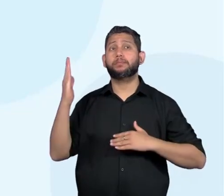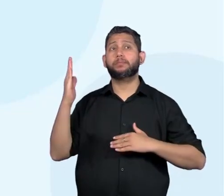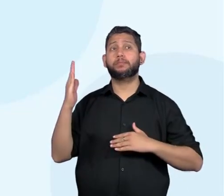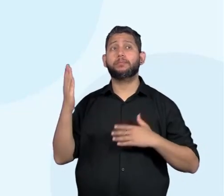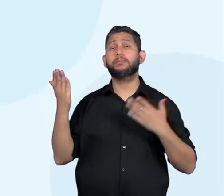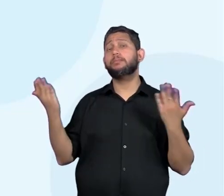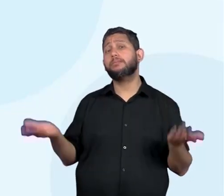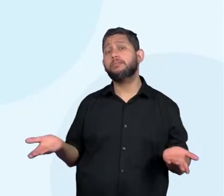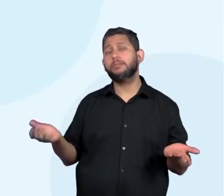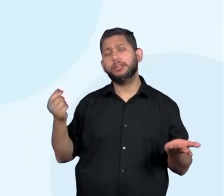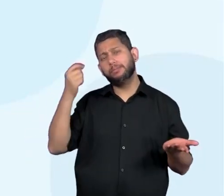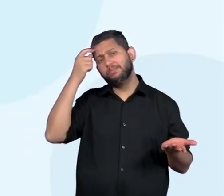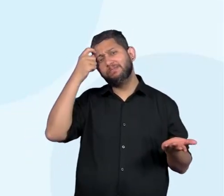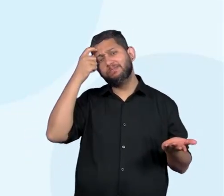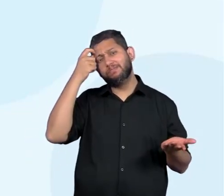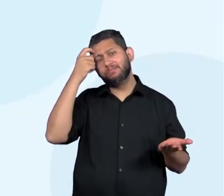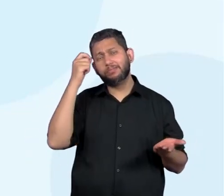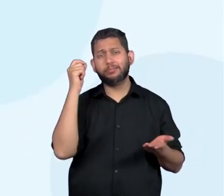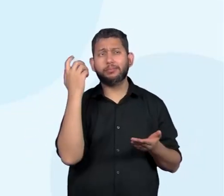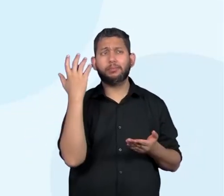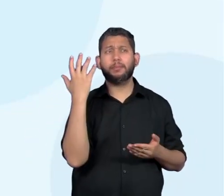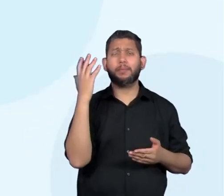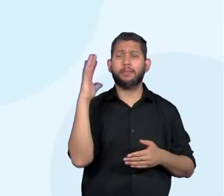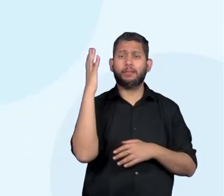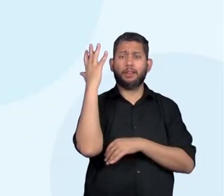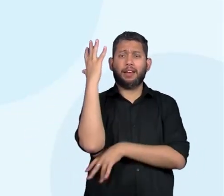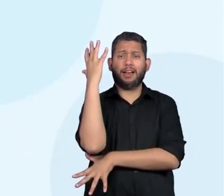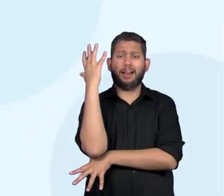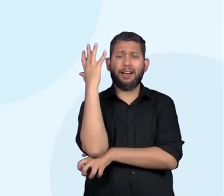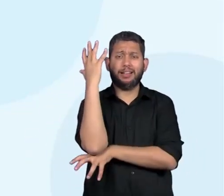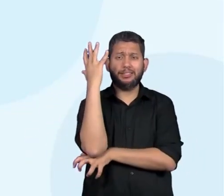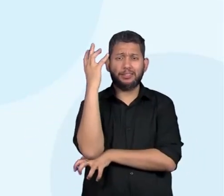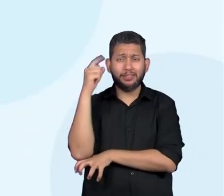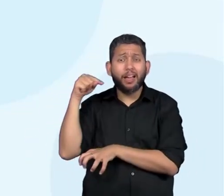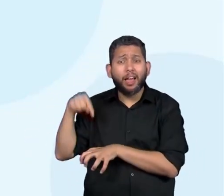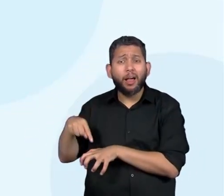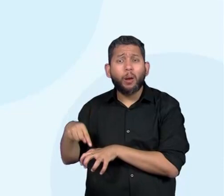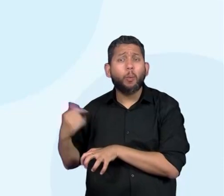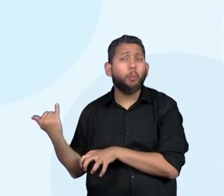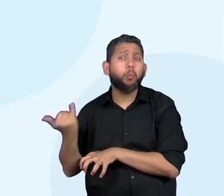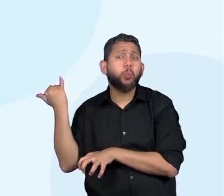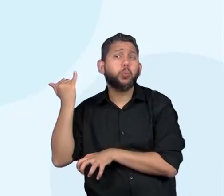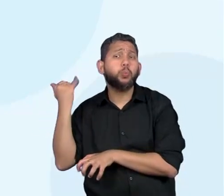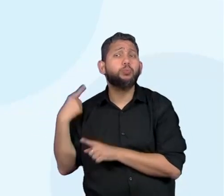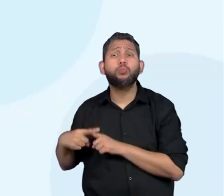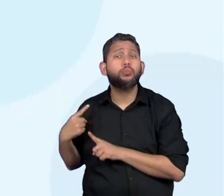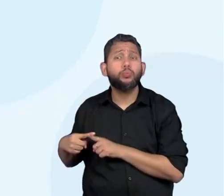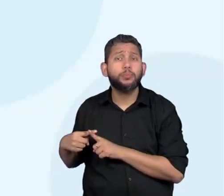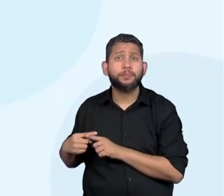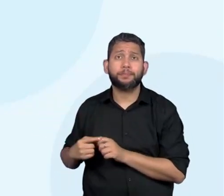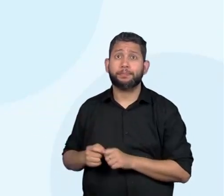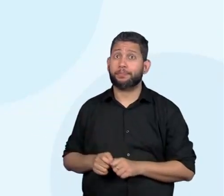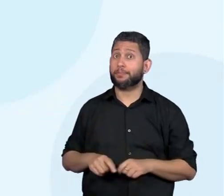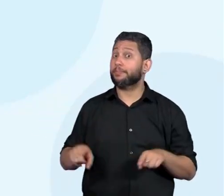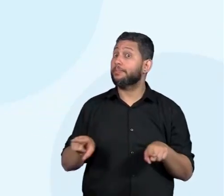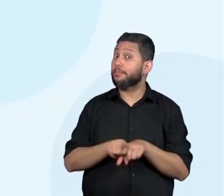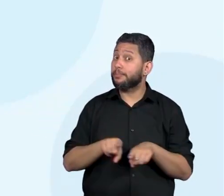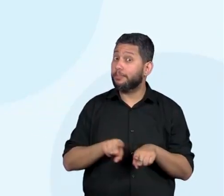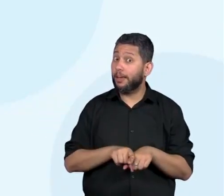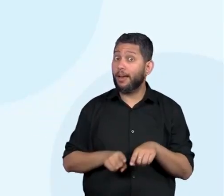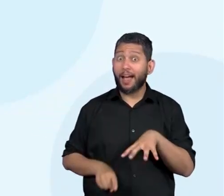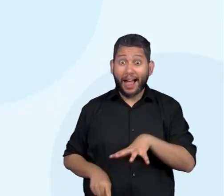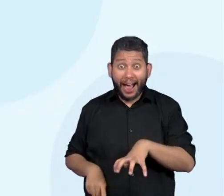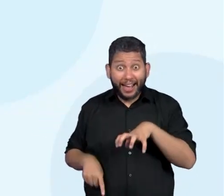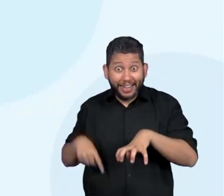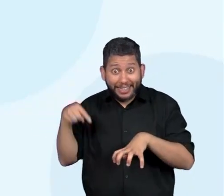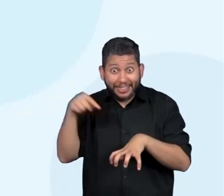O que será que nós vamos aprender hoje, hein? Olha só, vamos falar um pouquinho sobre a importância das raízes e que mais, Pro?